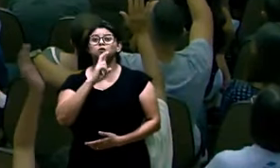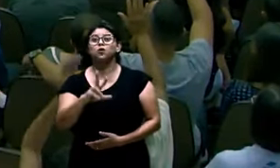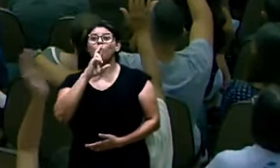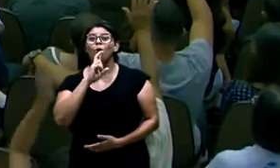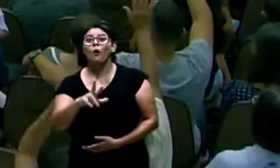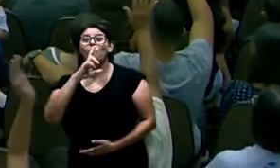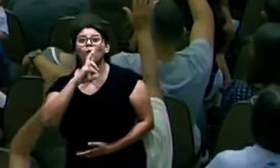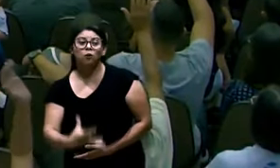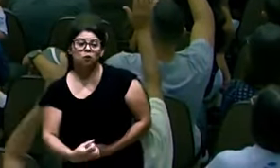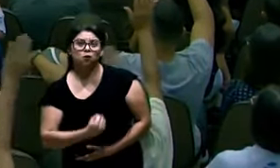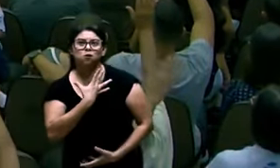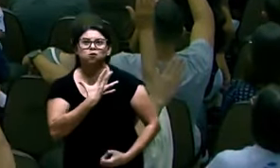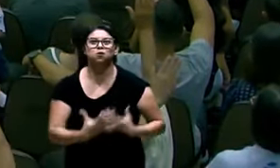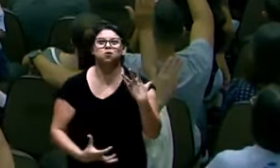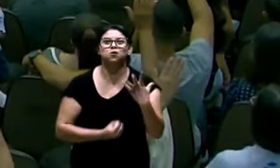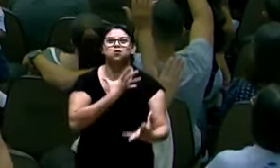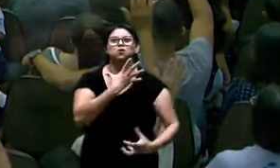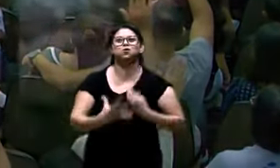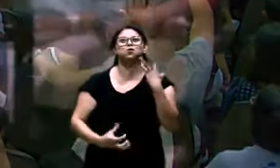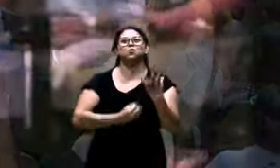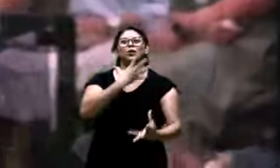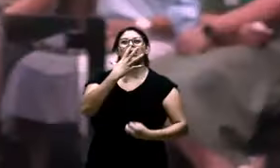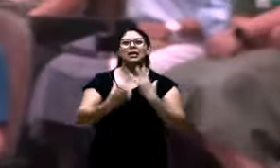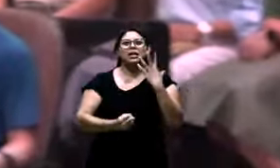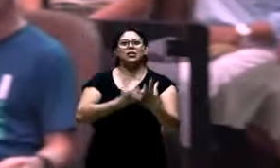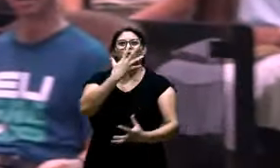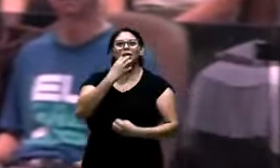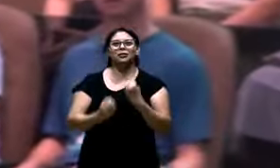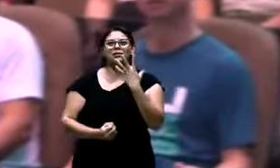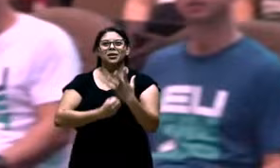fogo. Ele ainda batiza com fogo.